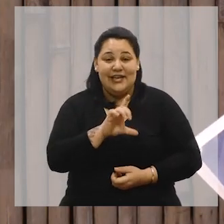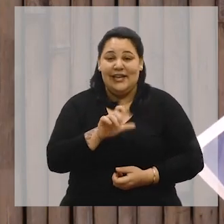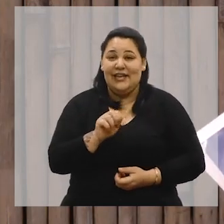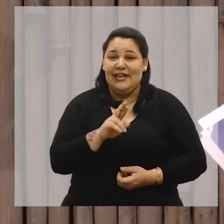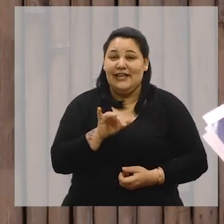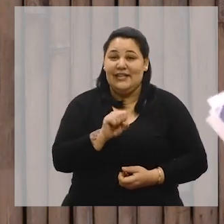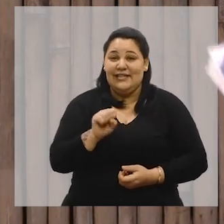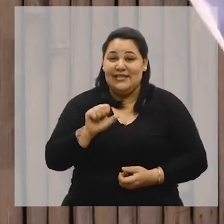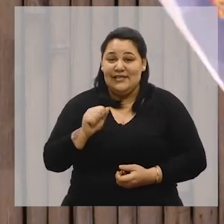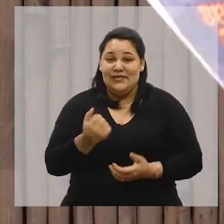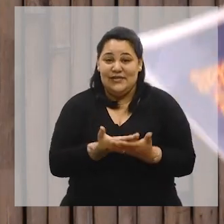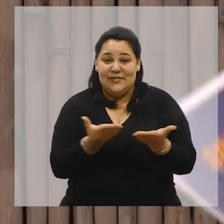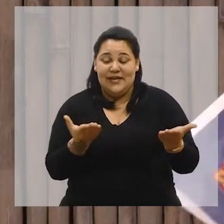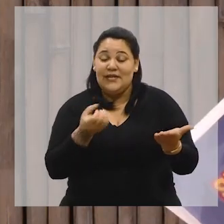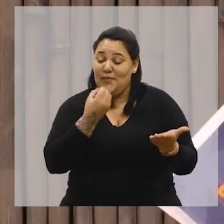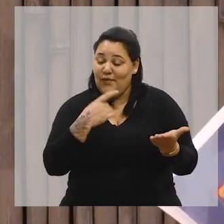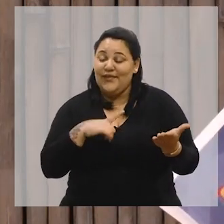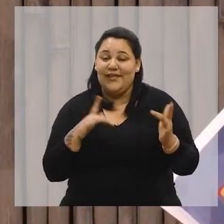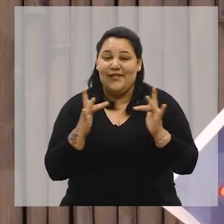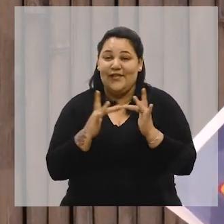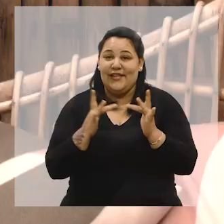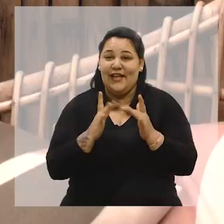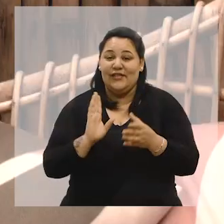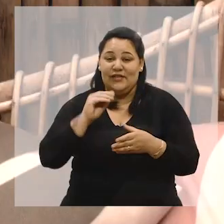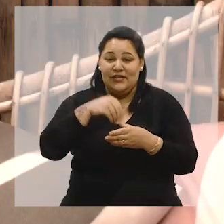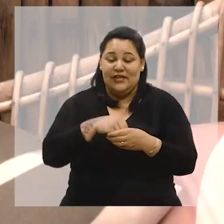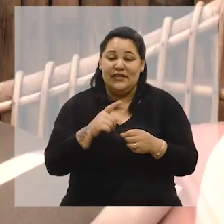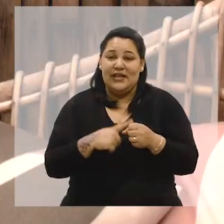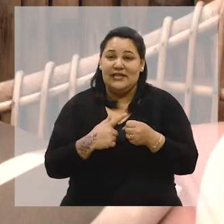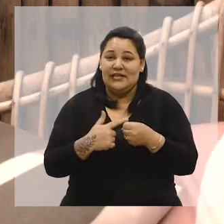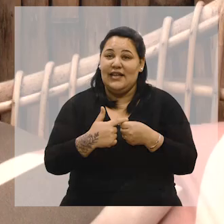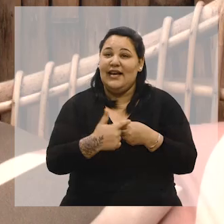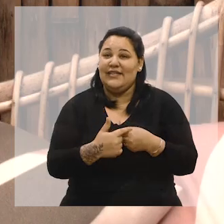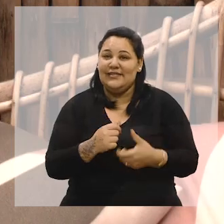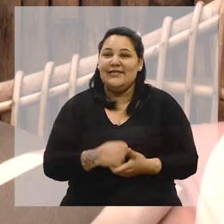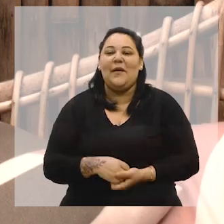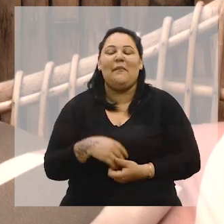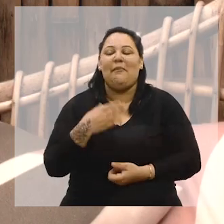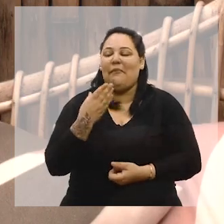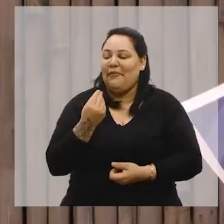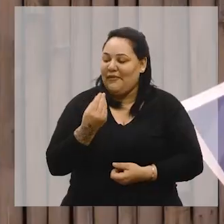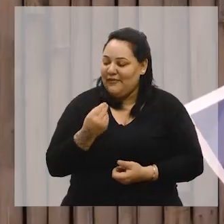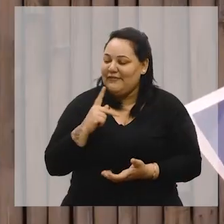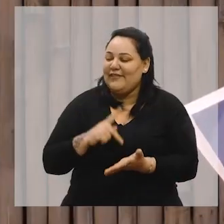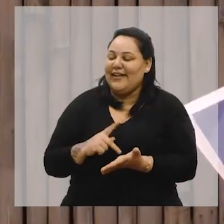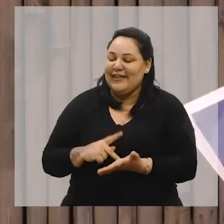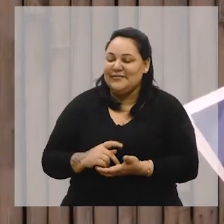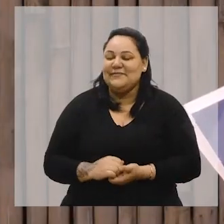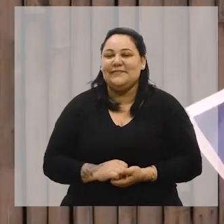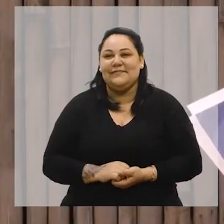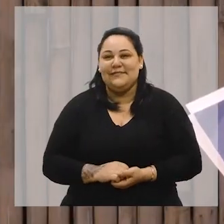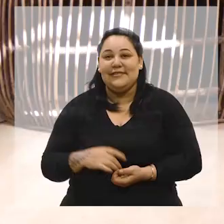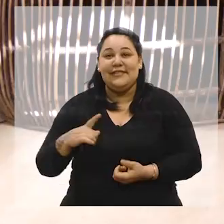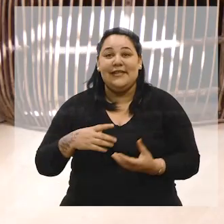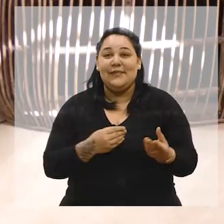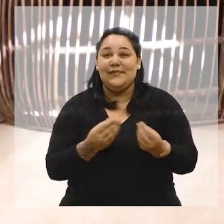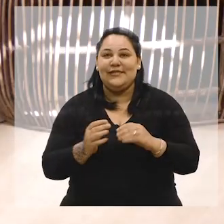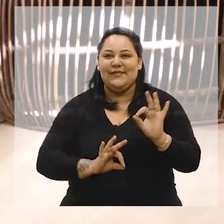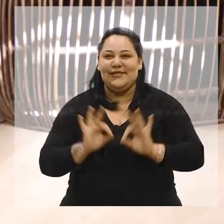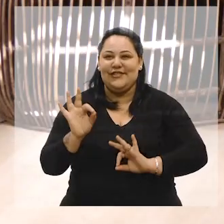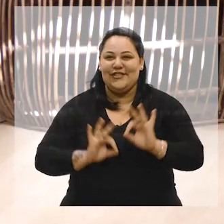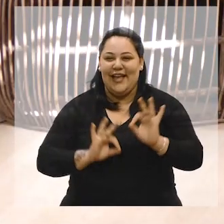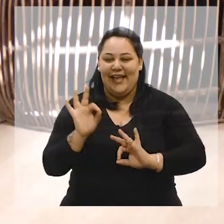espaço, né? E é bom também ter esse contato aqui dentro da cidade por causa da alimentação. Muito. Tenho muitos